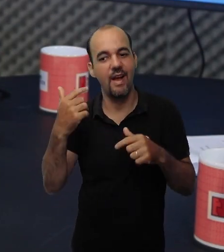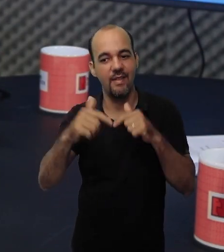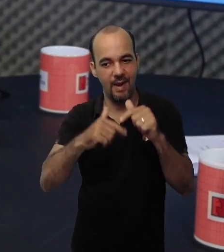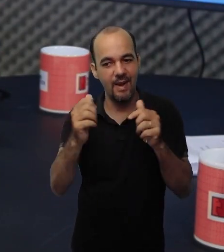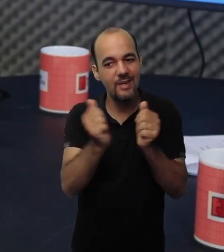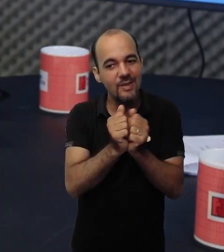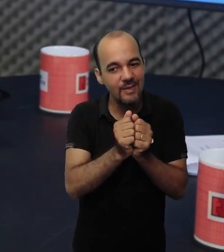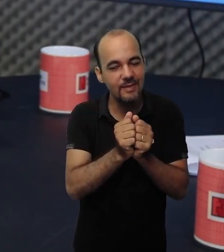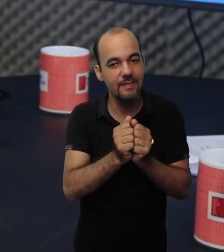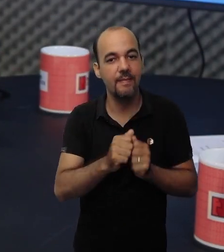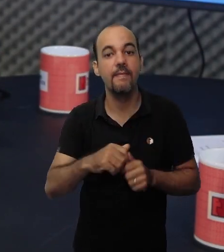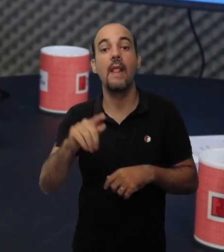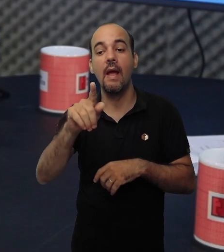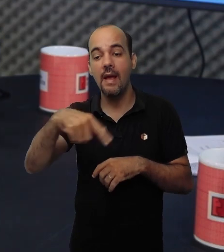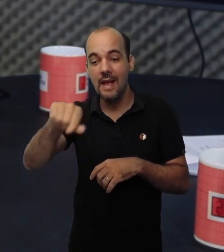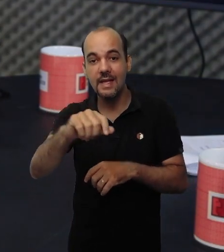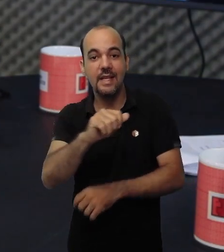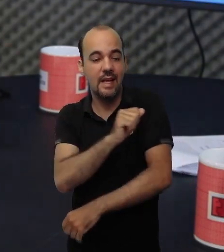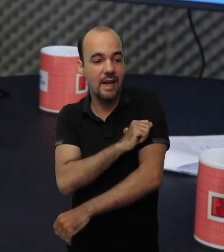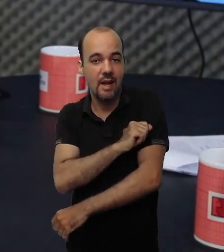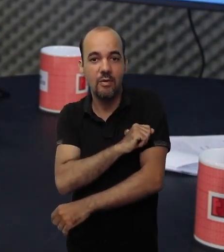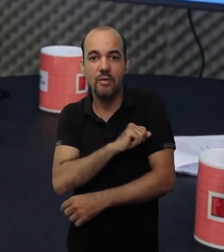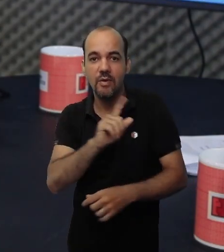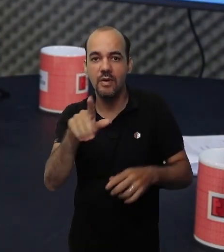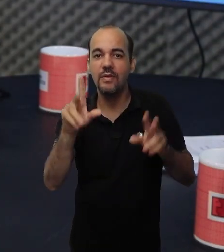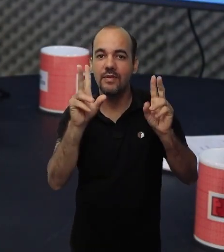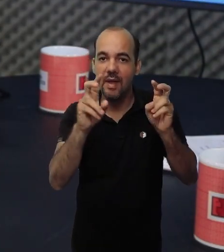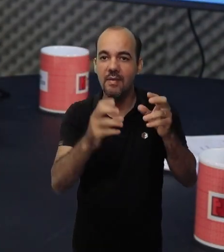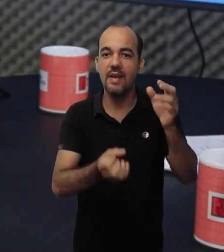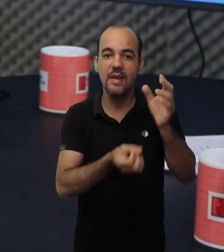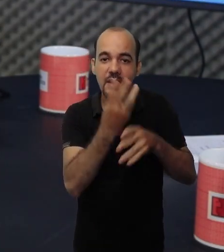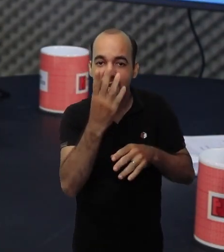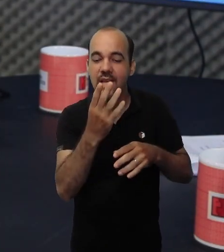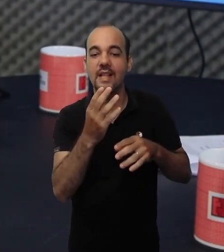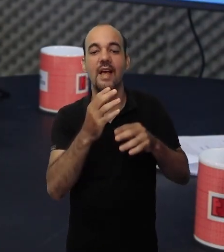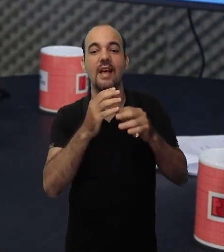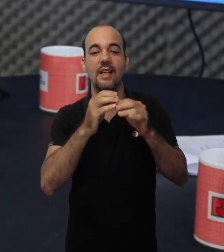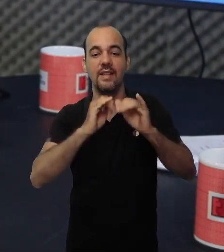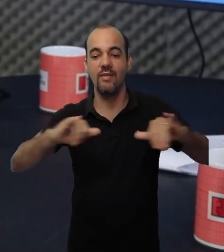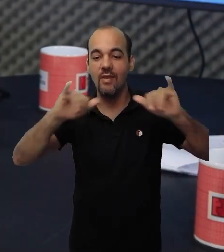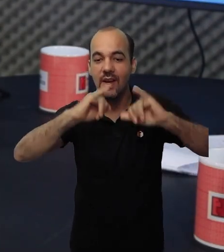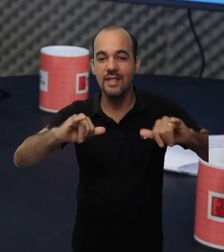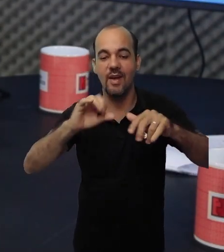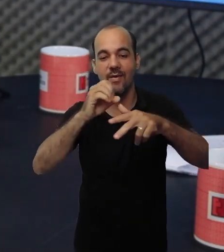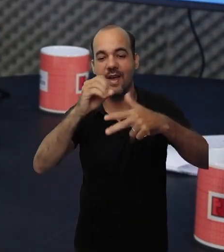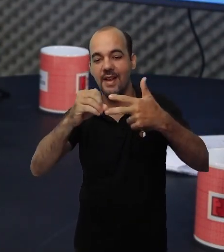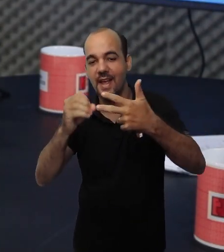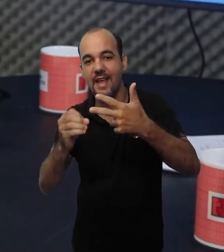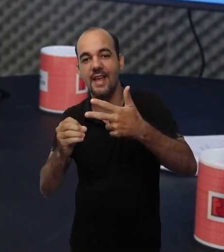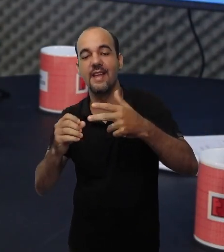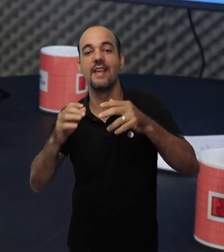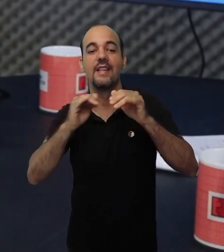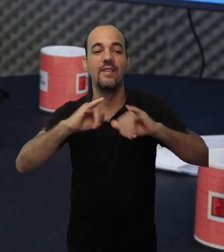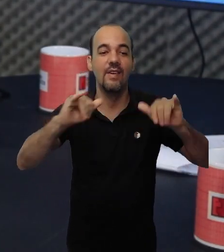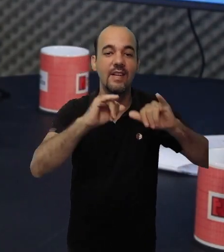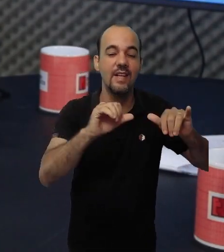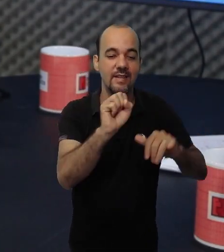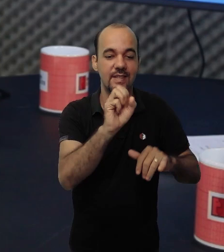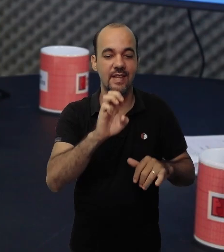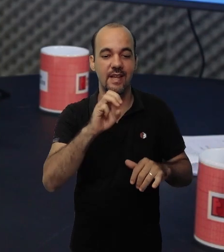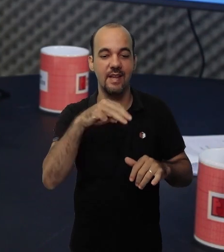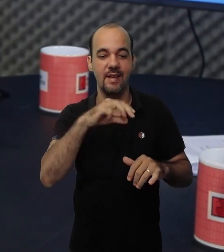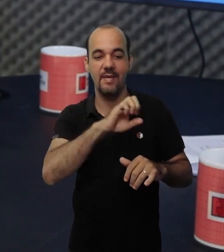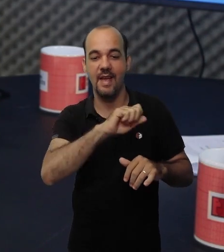vídeo sobre o Enem, convocação para o Enem, foi o CMA, foi agora das Olimpíadas,